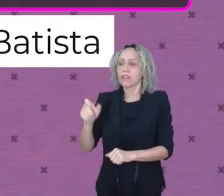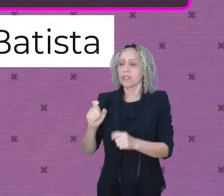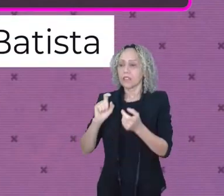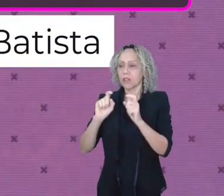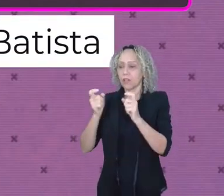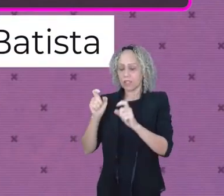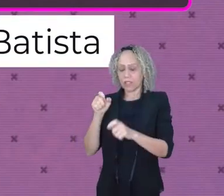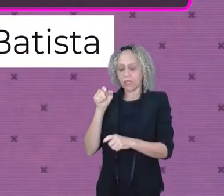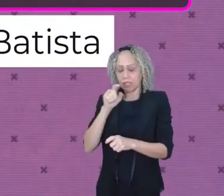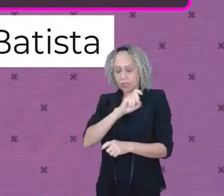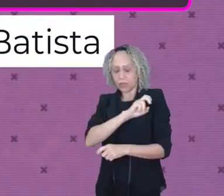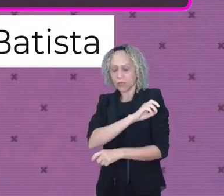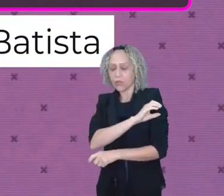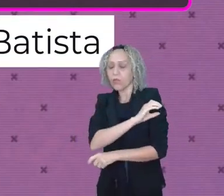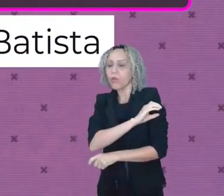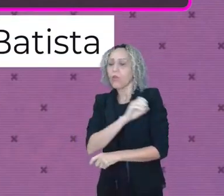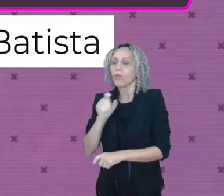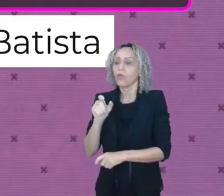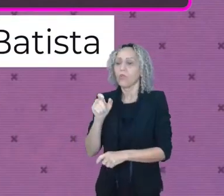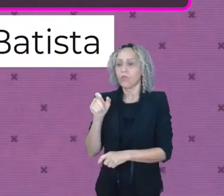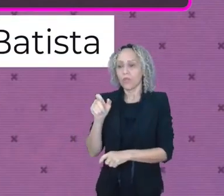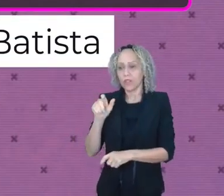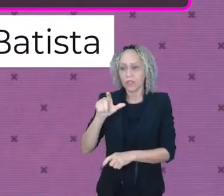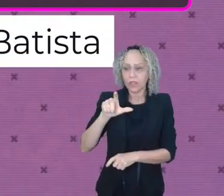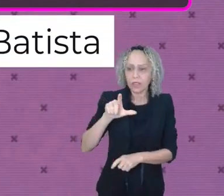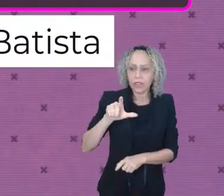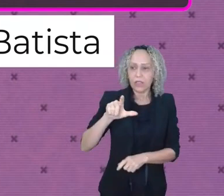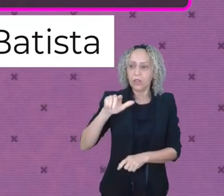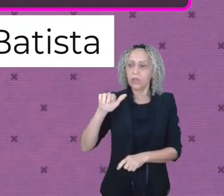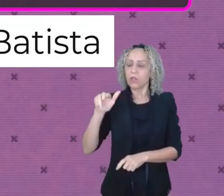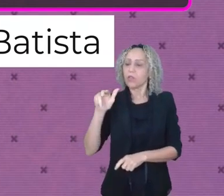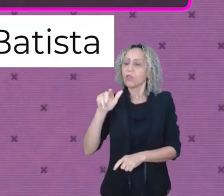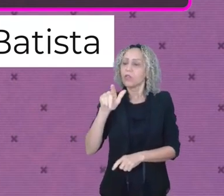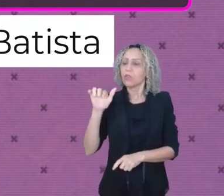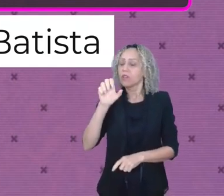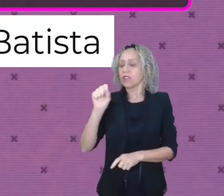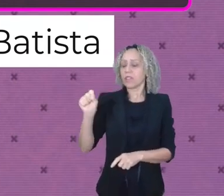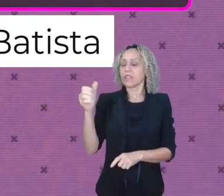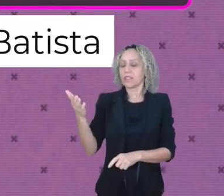Federação Nacional das Trabalhadoras Domésticas, a FENATRAD, Luísa Batista.